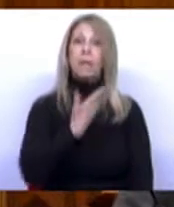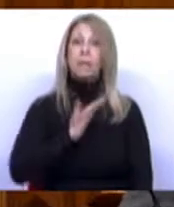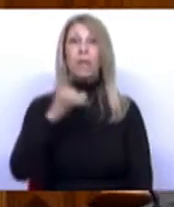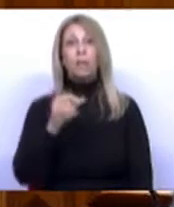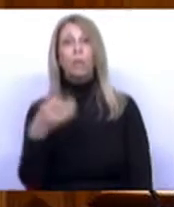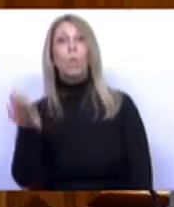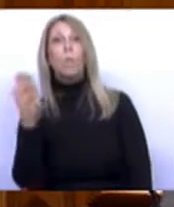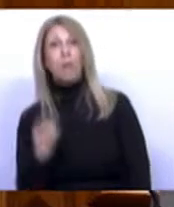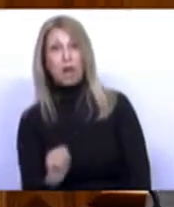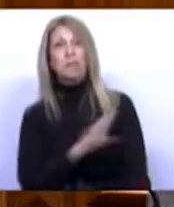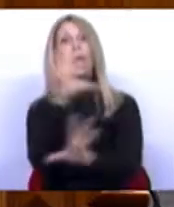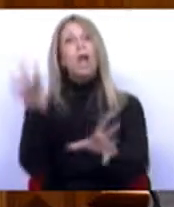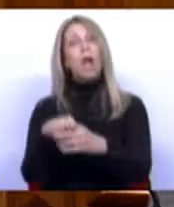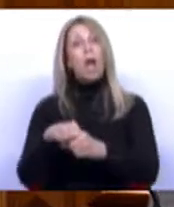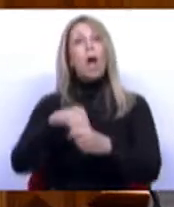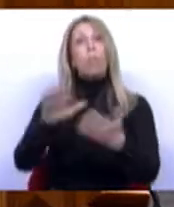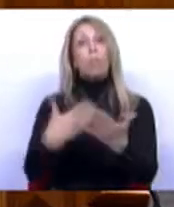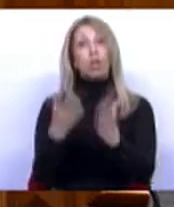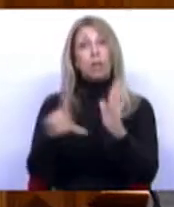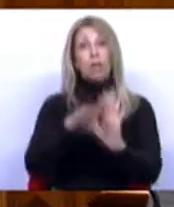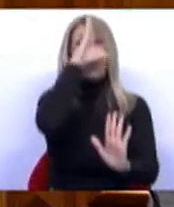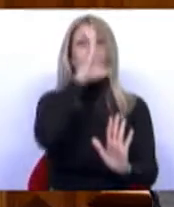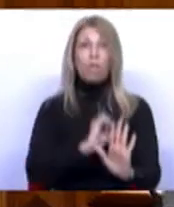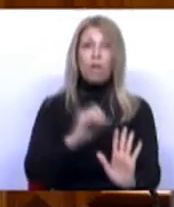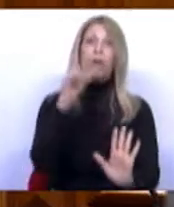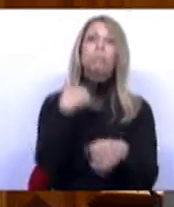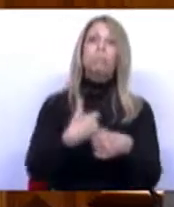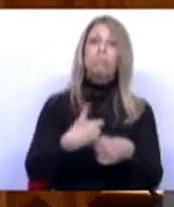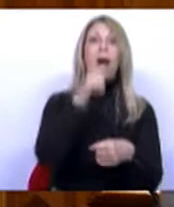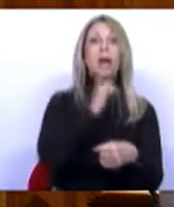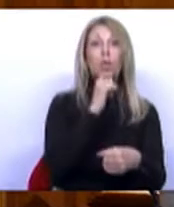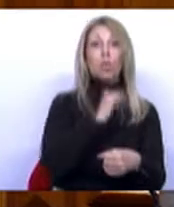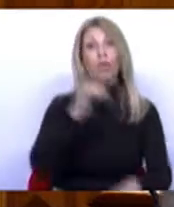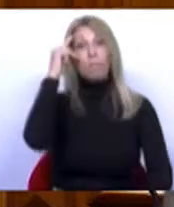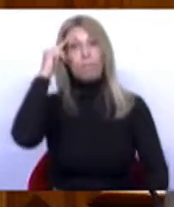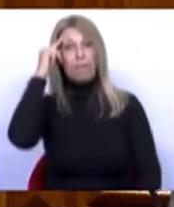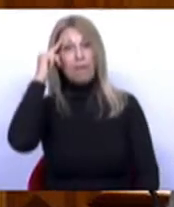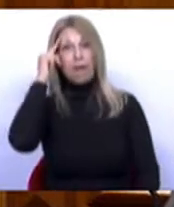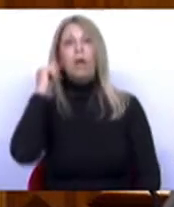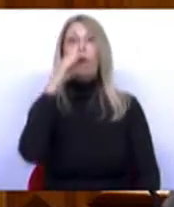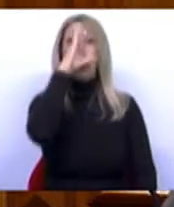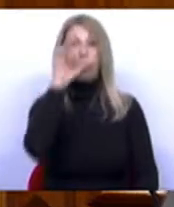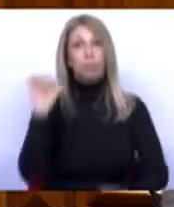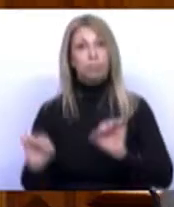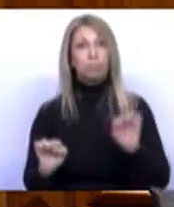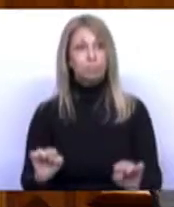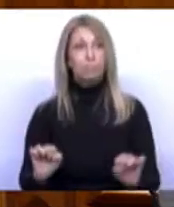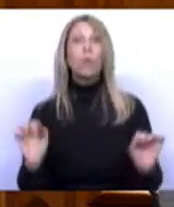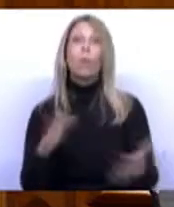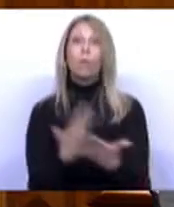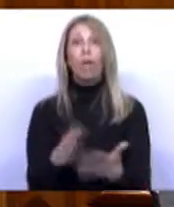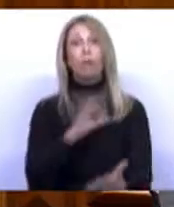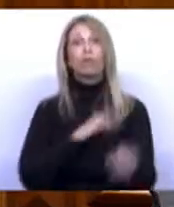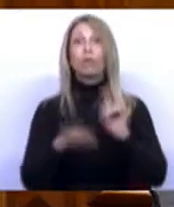de extensão da proposta de lei do Governo ao Governo Regional da Madeira e dos Açores, o que aliás deve fazer todas as senhoras e senhores deputados refletir